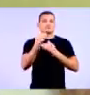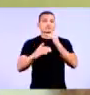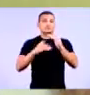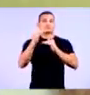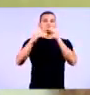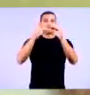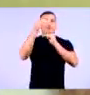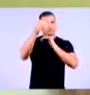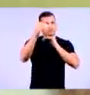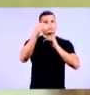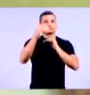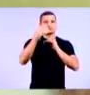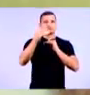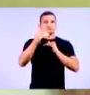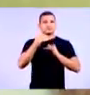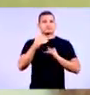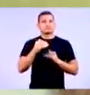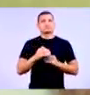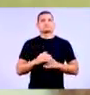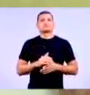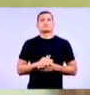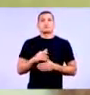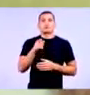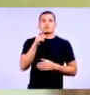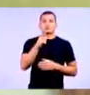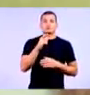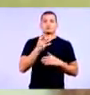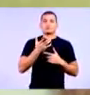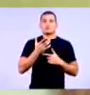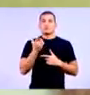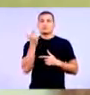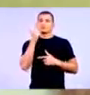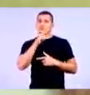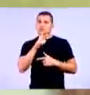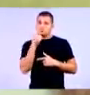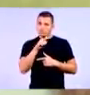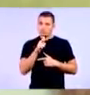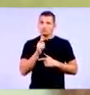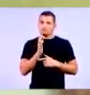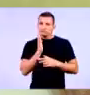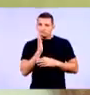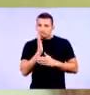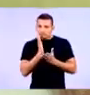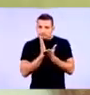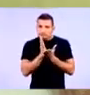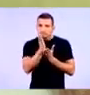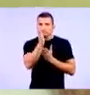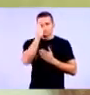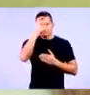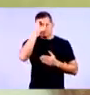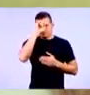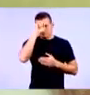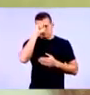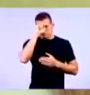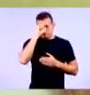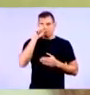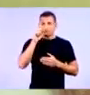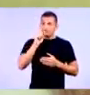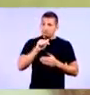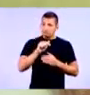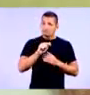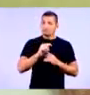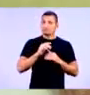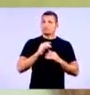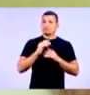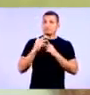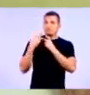aí autonomia e que você consiga caminhar no percurso de aprendizagem, que é uma ação exclusiva do